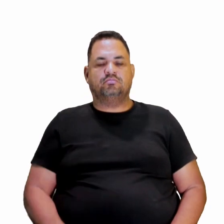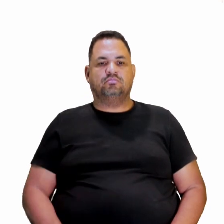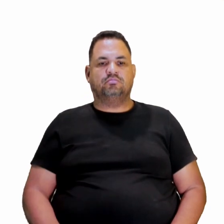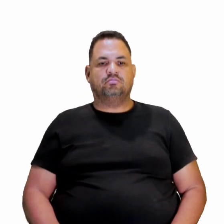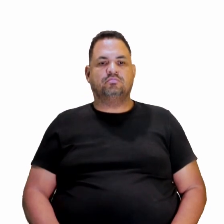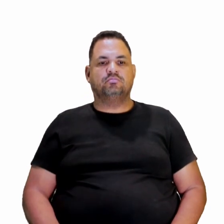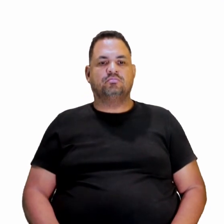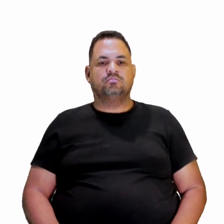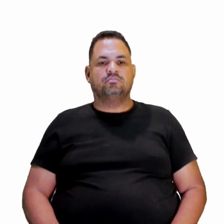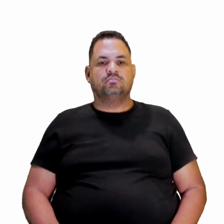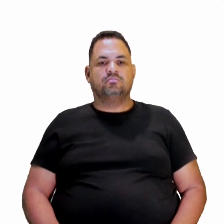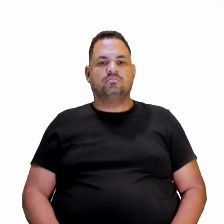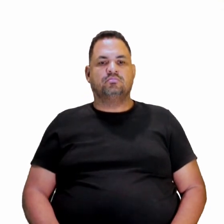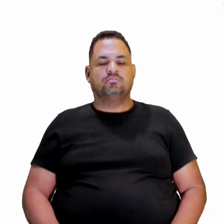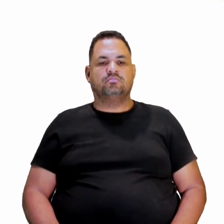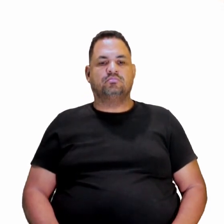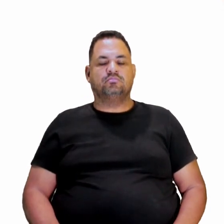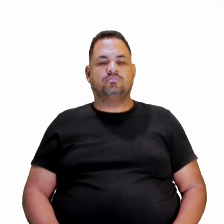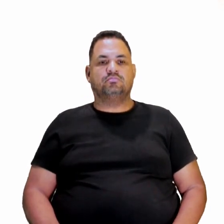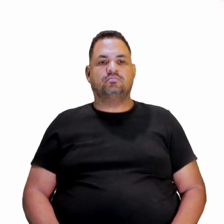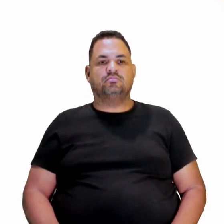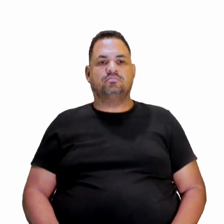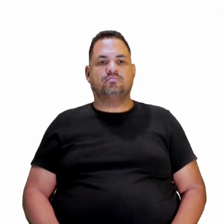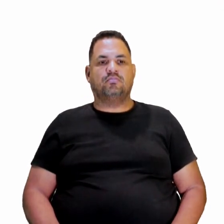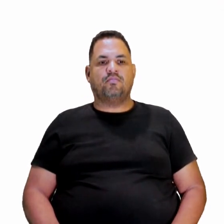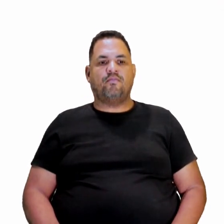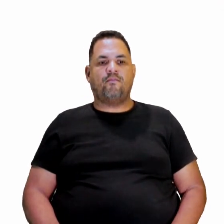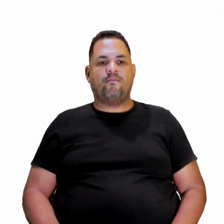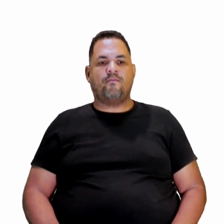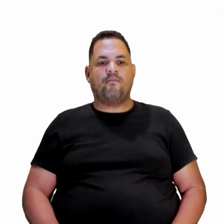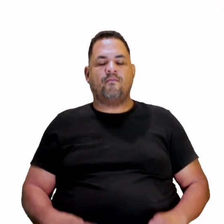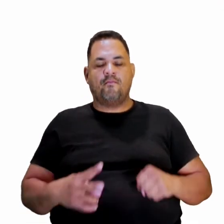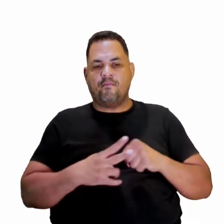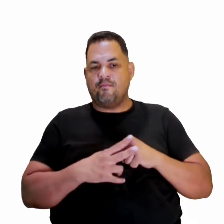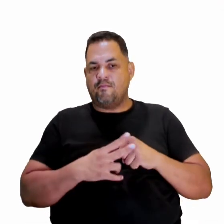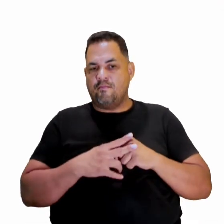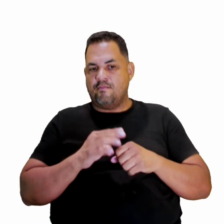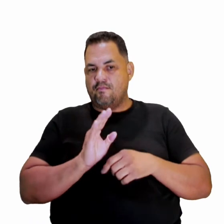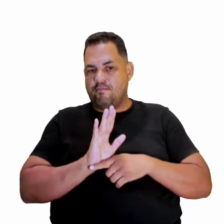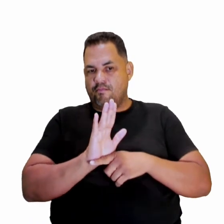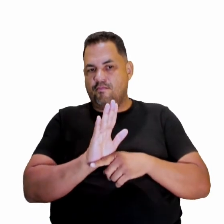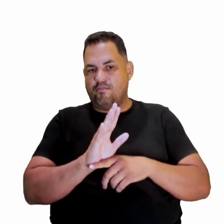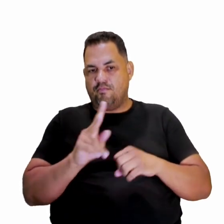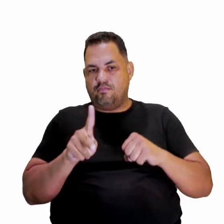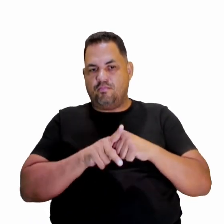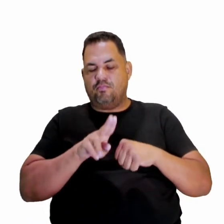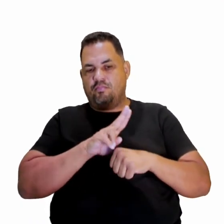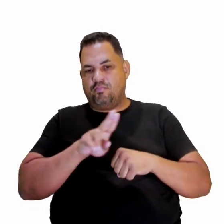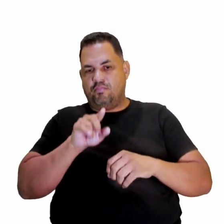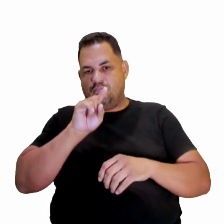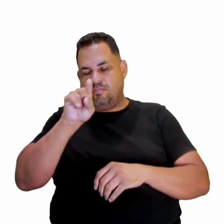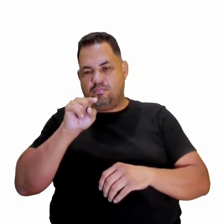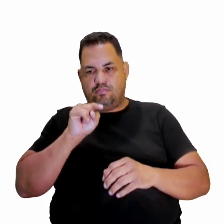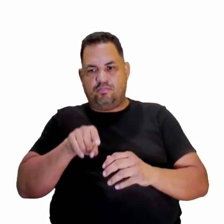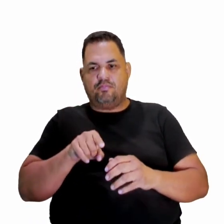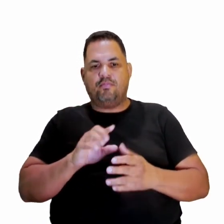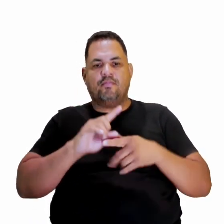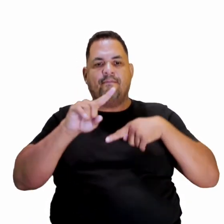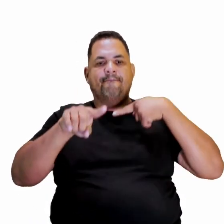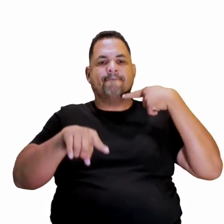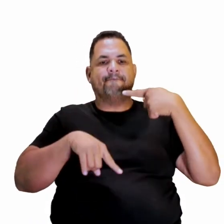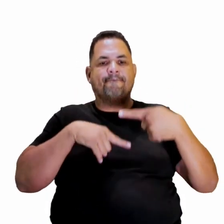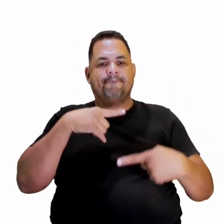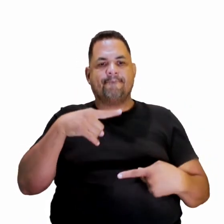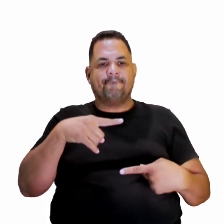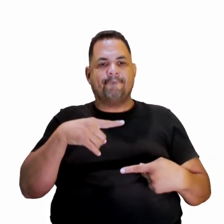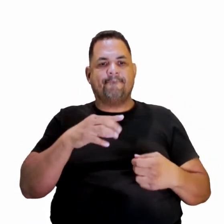on holiday? Como é que ficou? Auxiliar com o meu pronome interrogativo vem na frente.